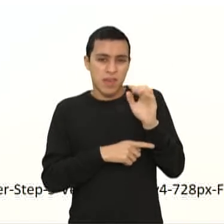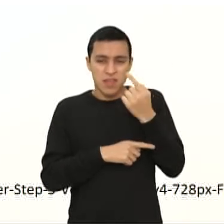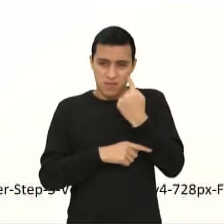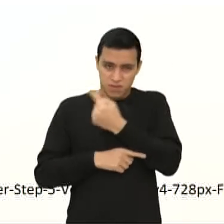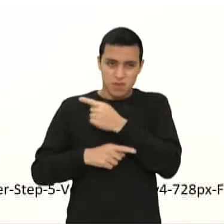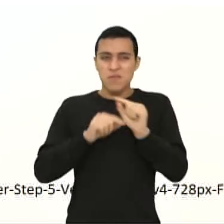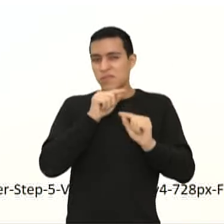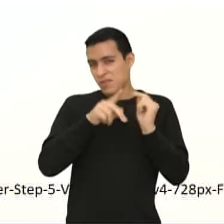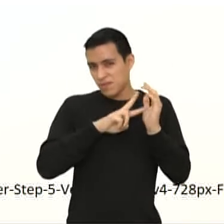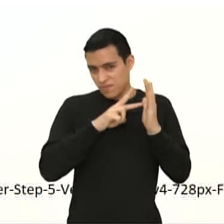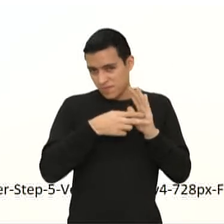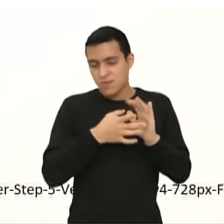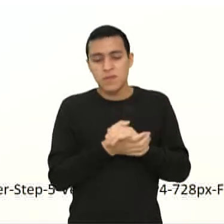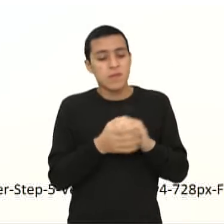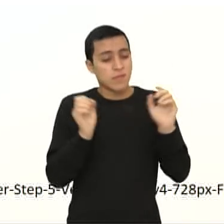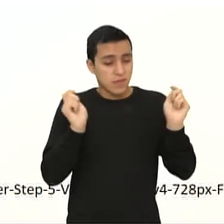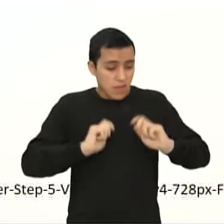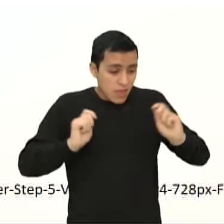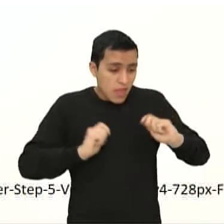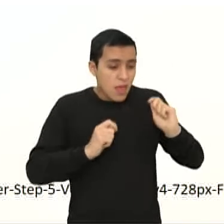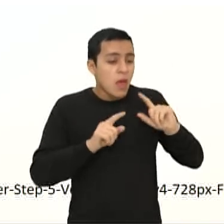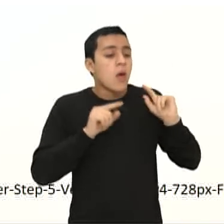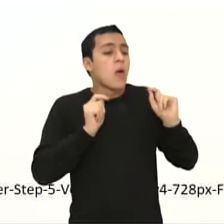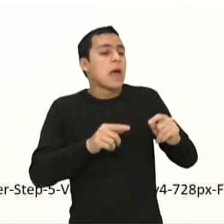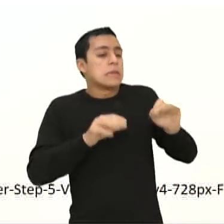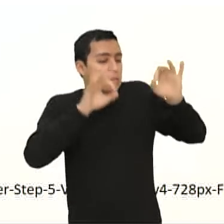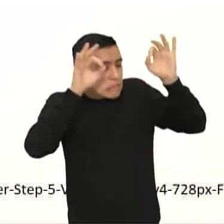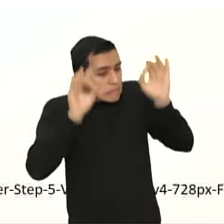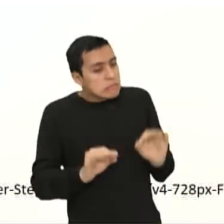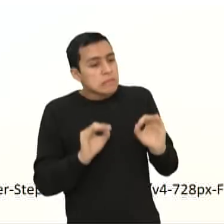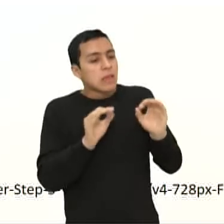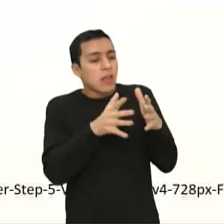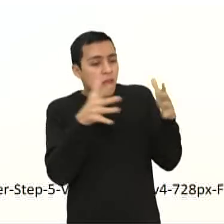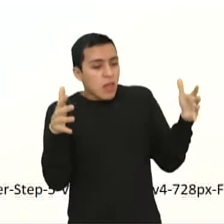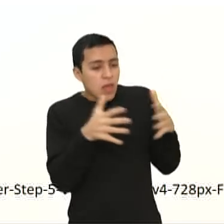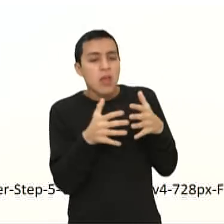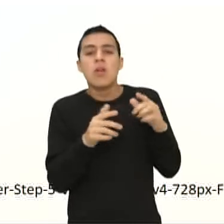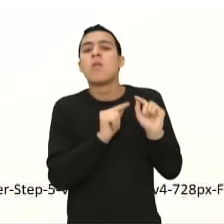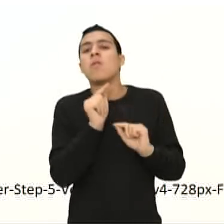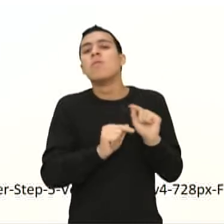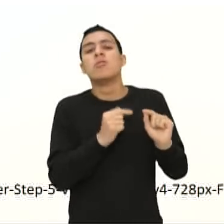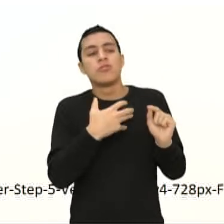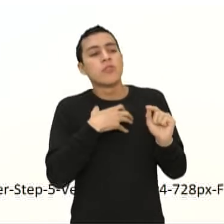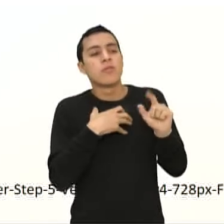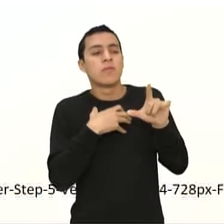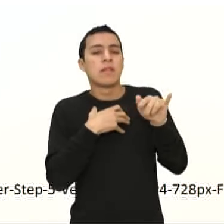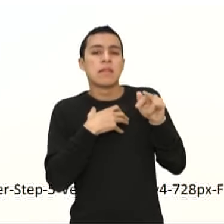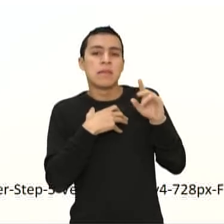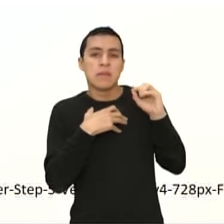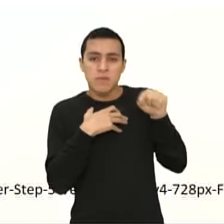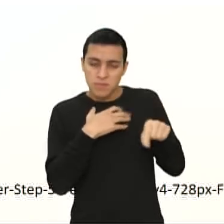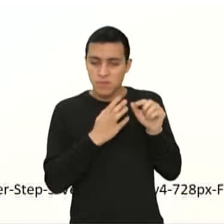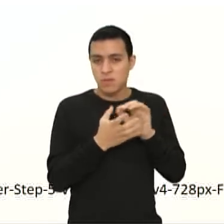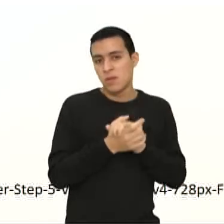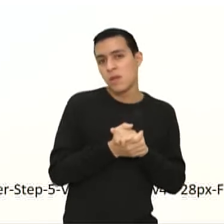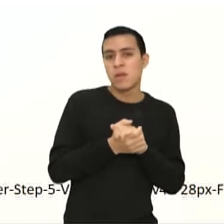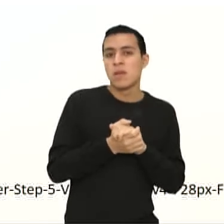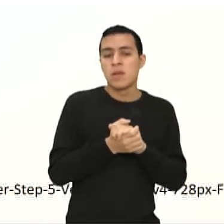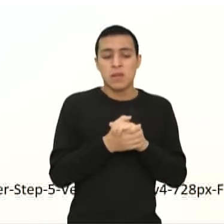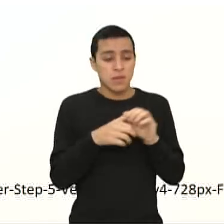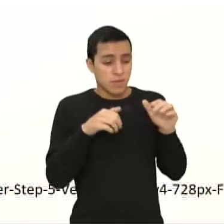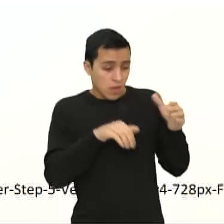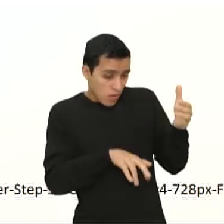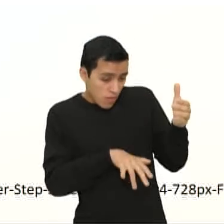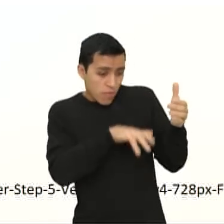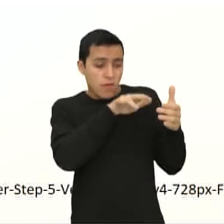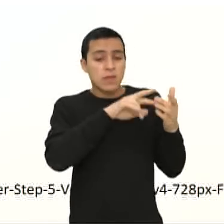o que é uma proveta. Podemos determinar o volume de materiais no estado líquido. Neste caso, o volume